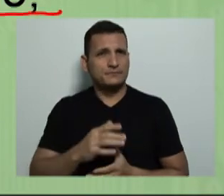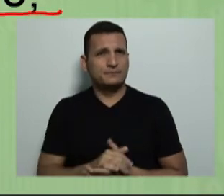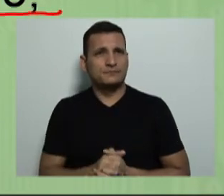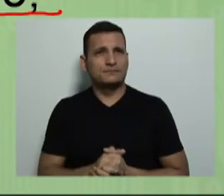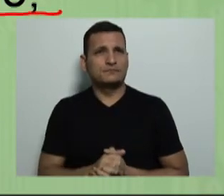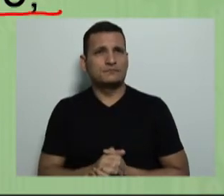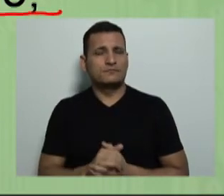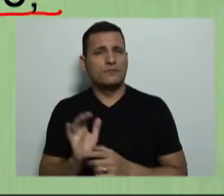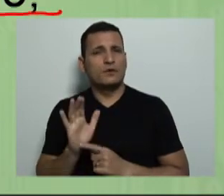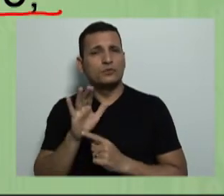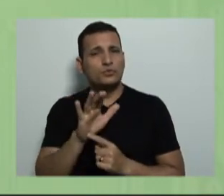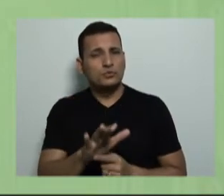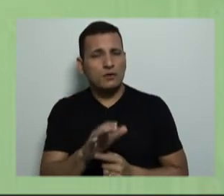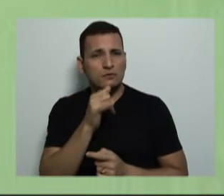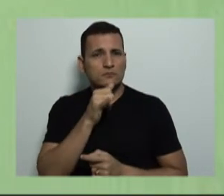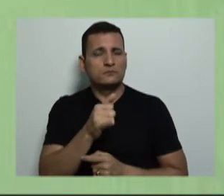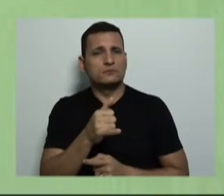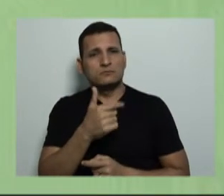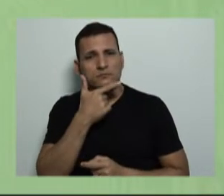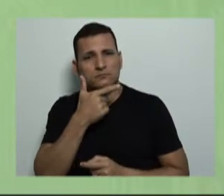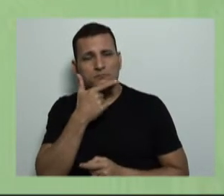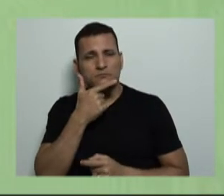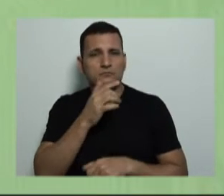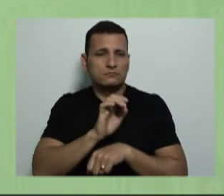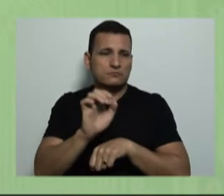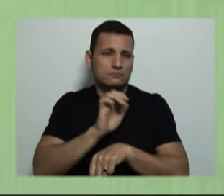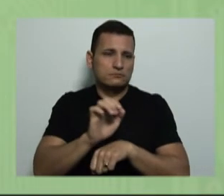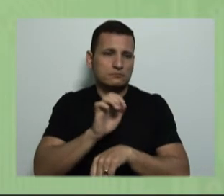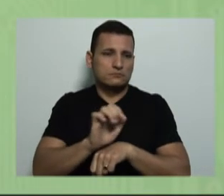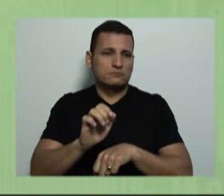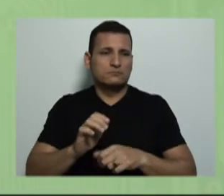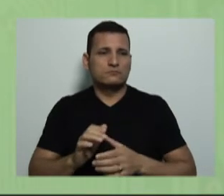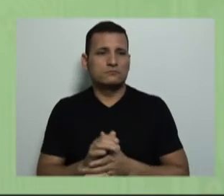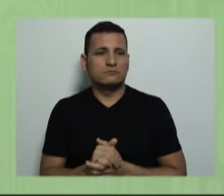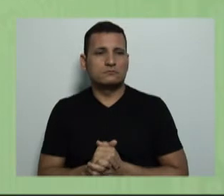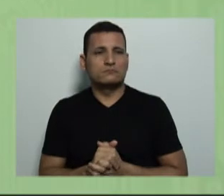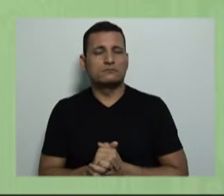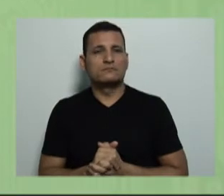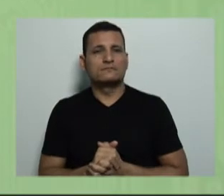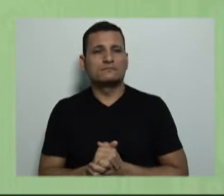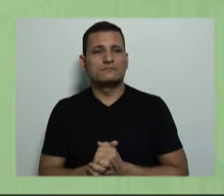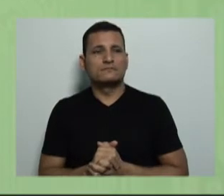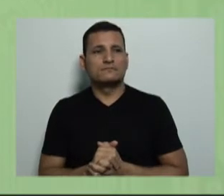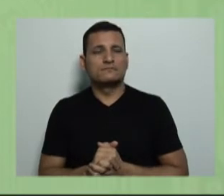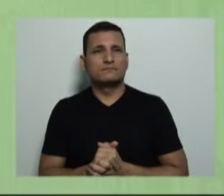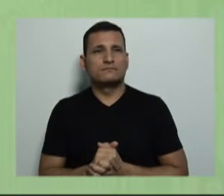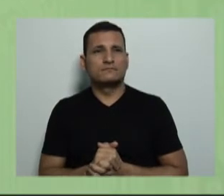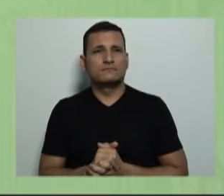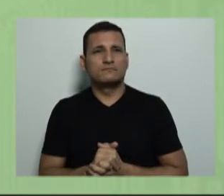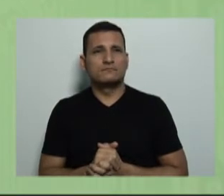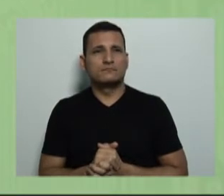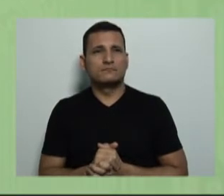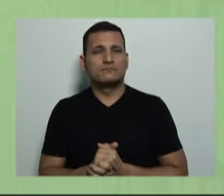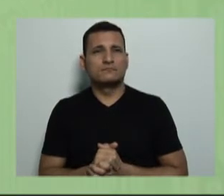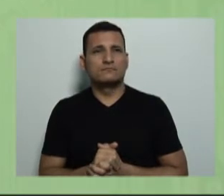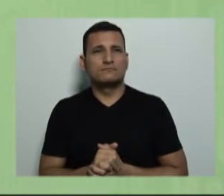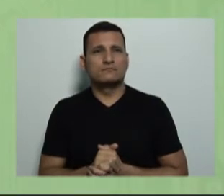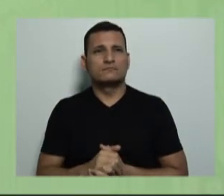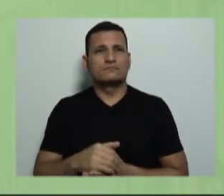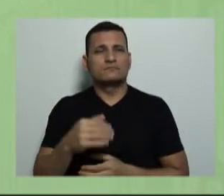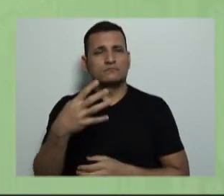de estágio. Como a gente falou, cabe aos alunos buscar essas vagas aí junto ao mercado, juntamente com a instituição.